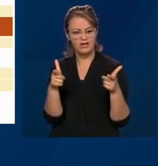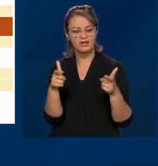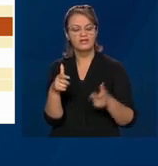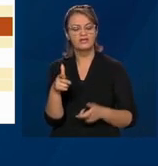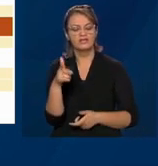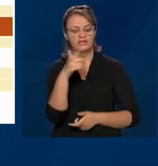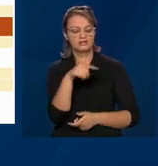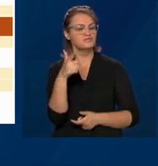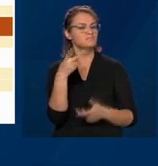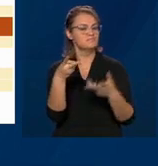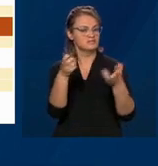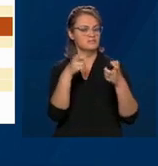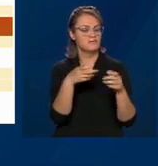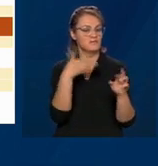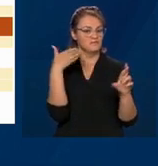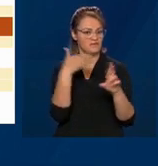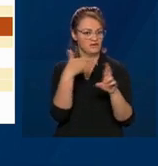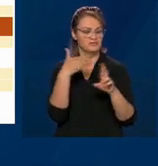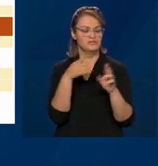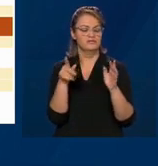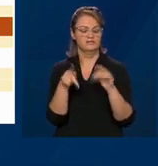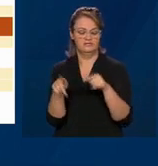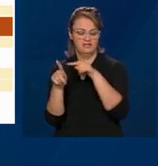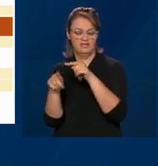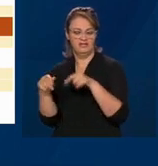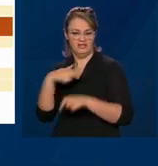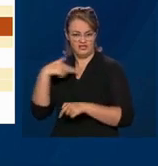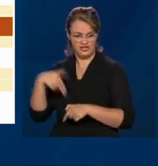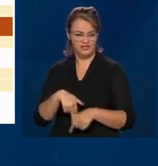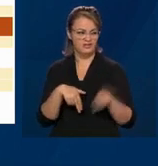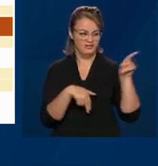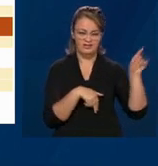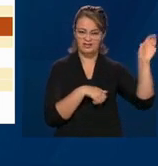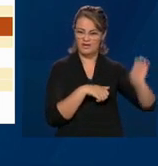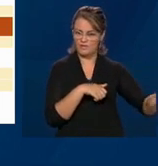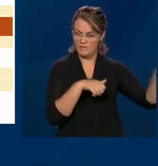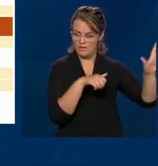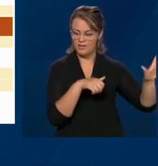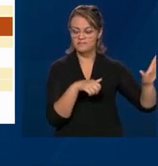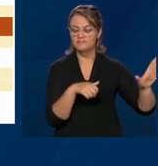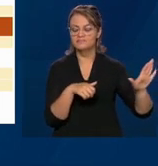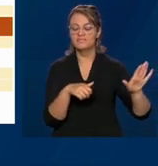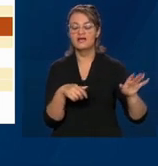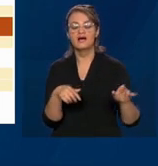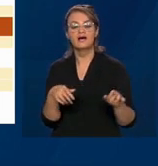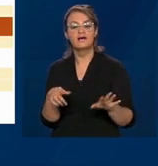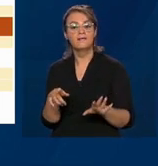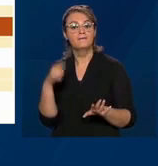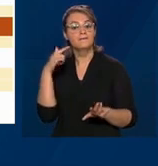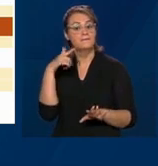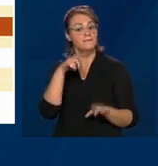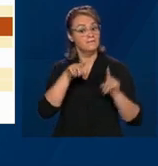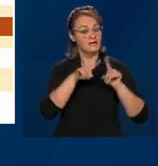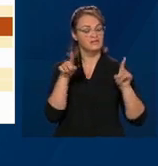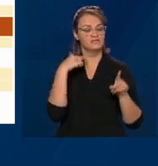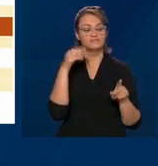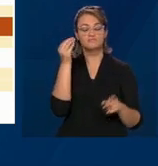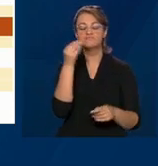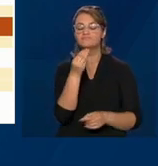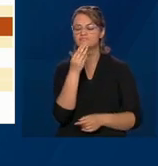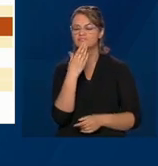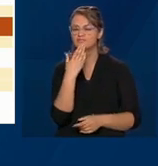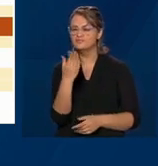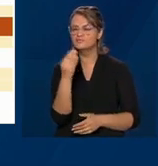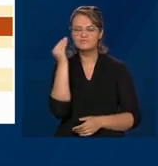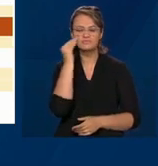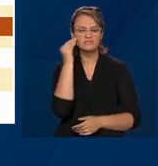que foram utilizados como referência à farmacopeia chinesa com a farmacopeia europeia, mas a gente fez exigência sobre um teste específico, que é